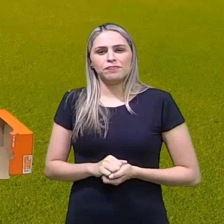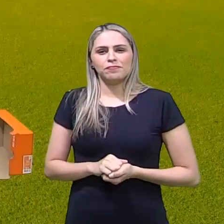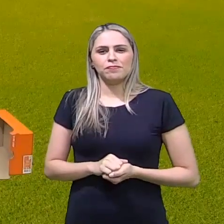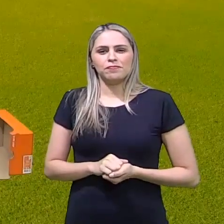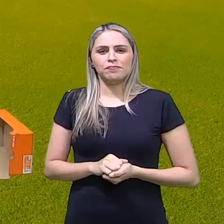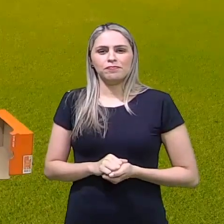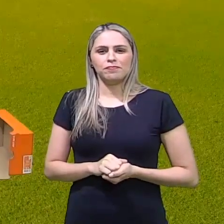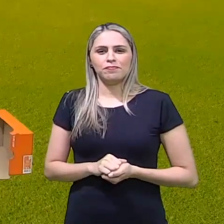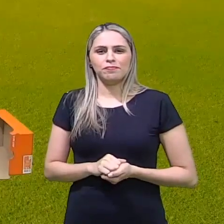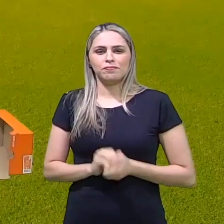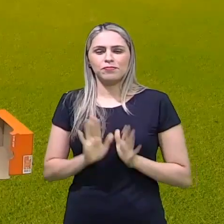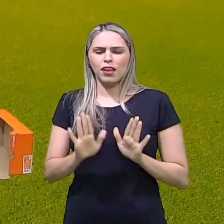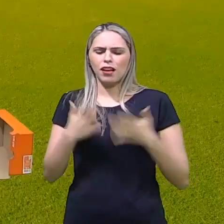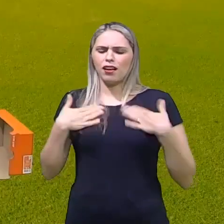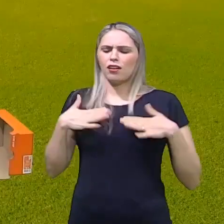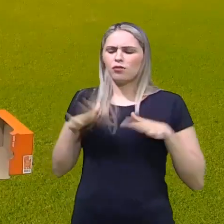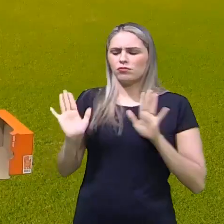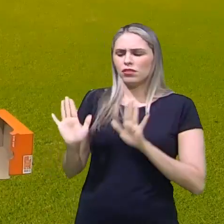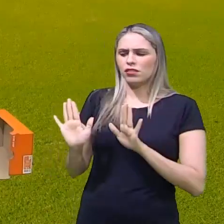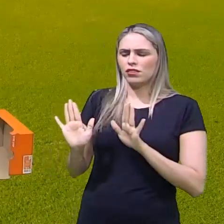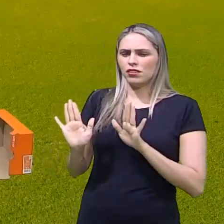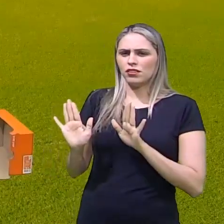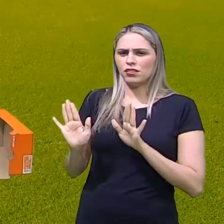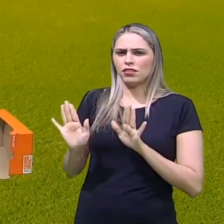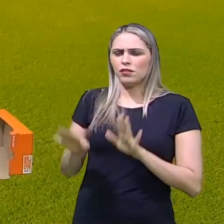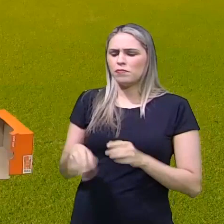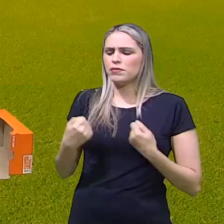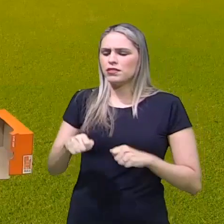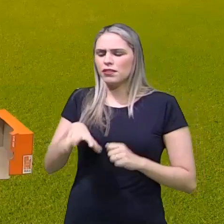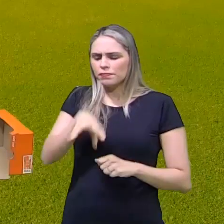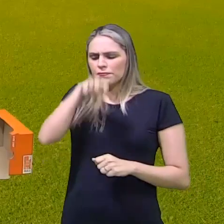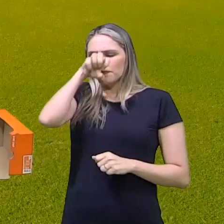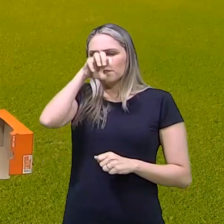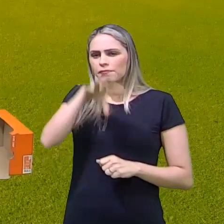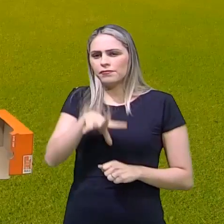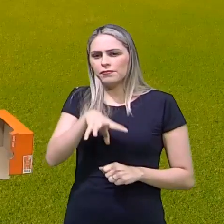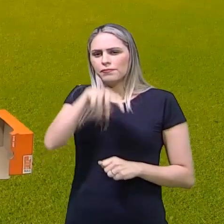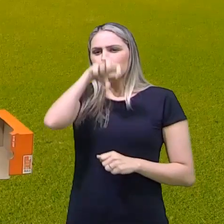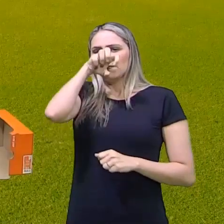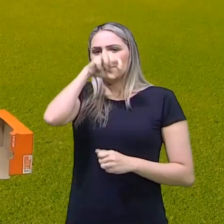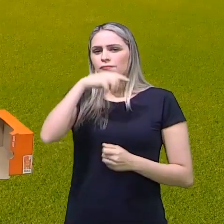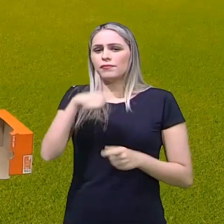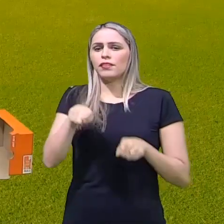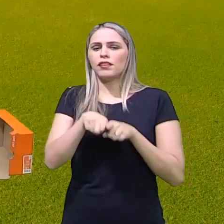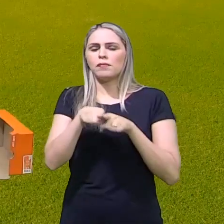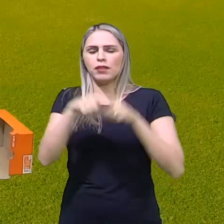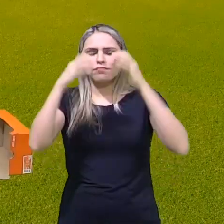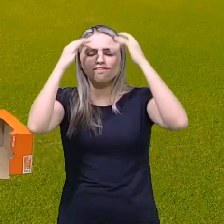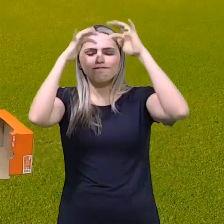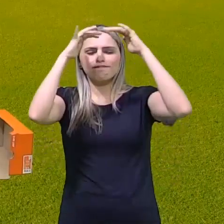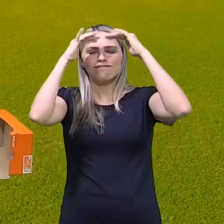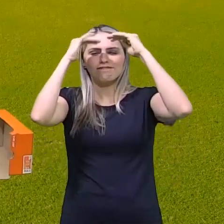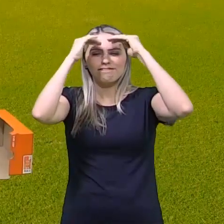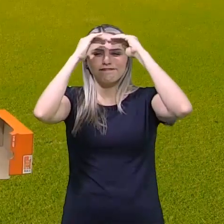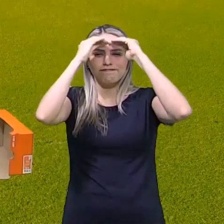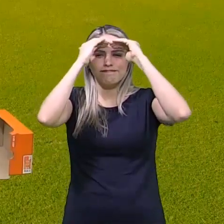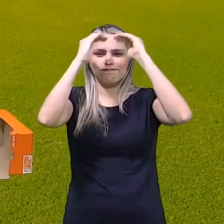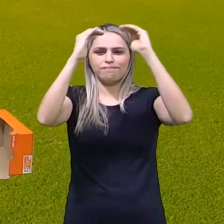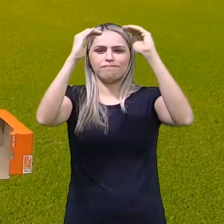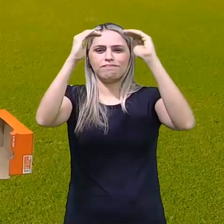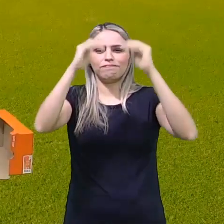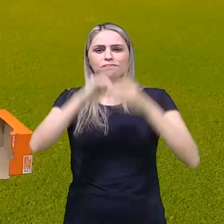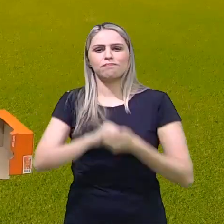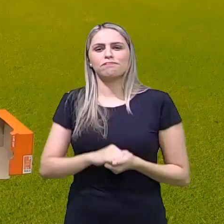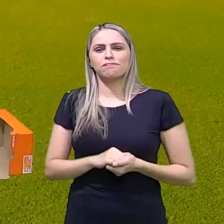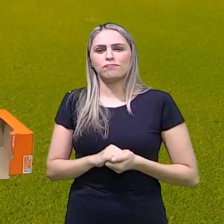Agora, peraí. Peraí, professor. Sabe o que tá faltando pra você? Respirar, respirar. Respirar e concentrar. Vou respirar. Isso, respira, respira. Aí eu vou fazer